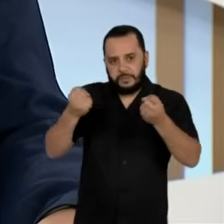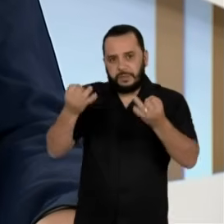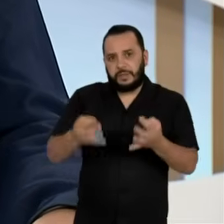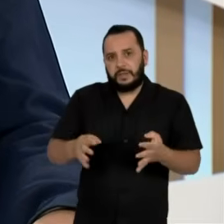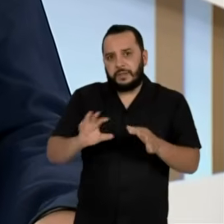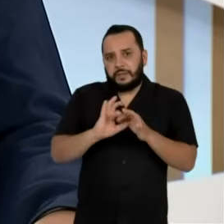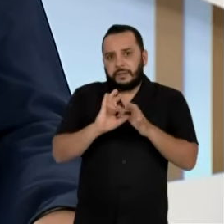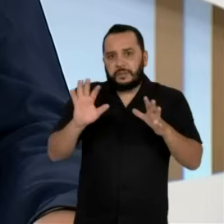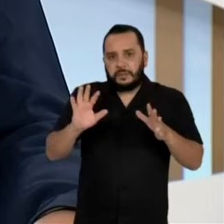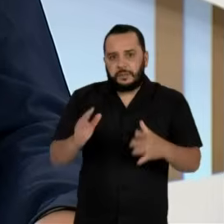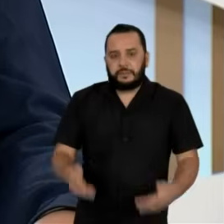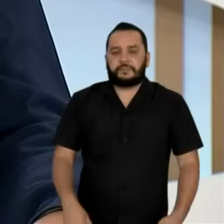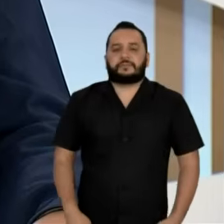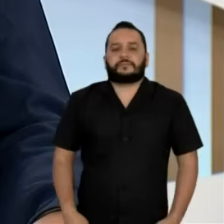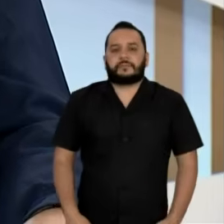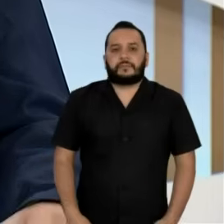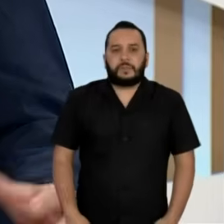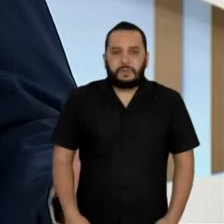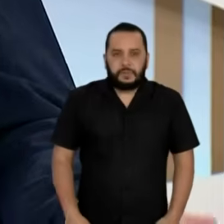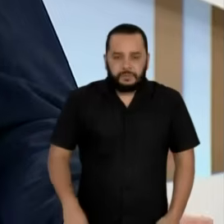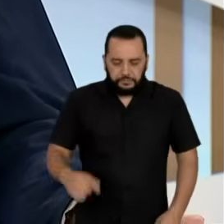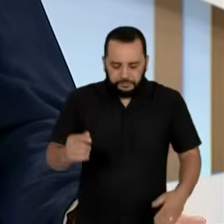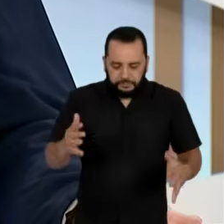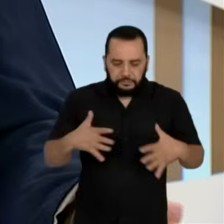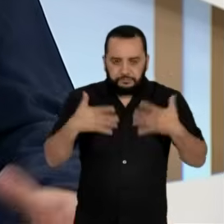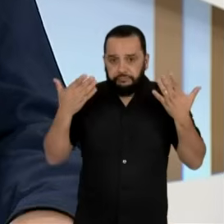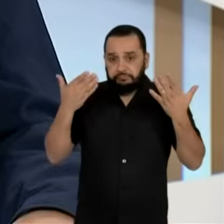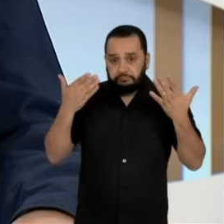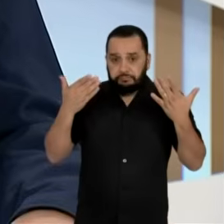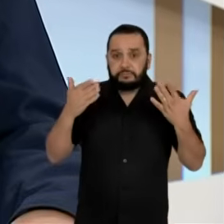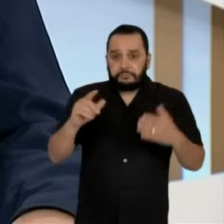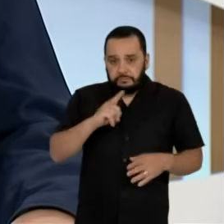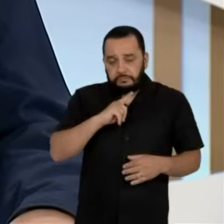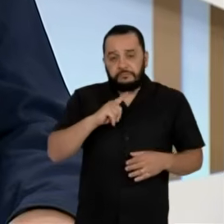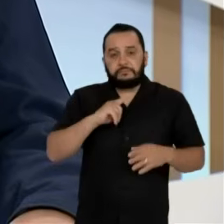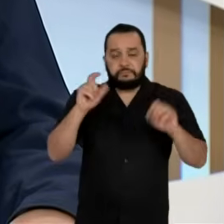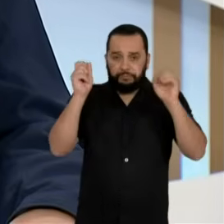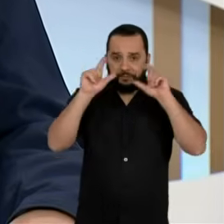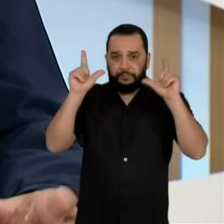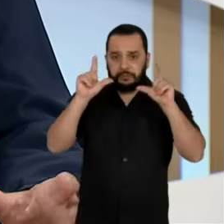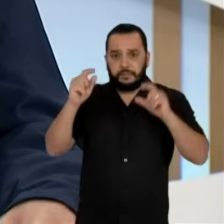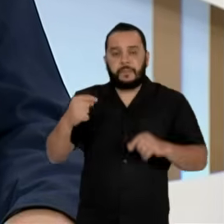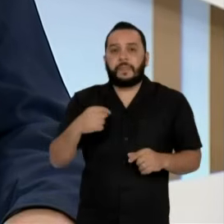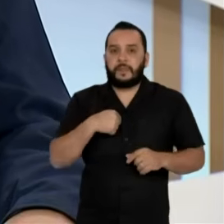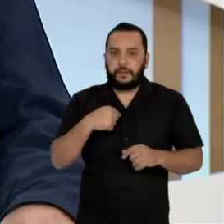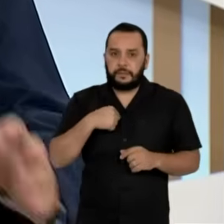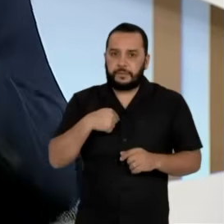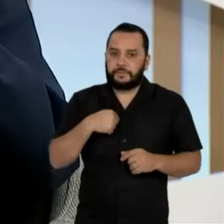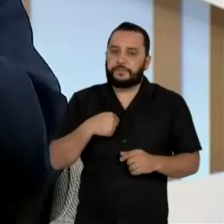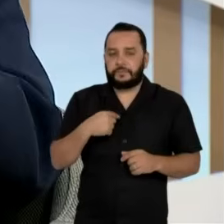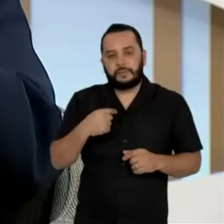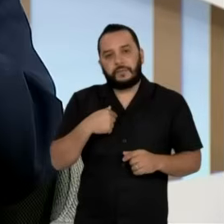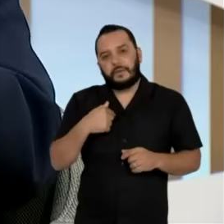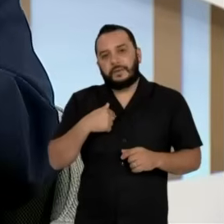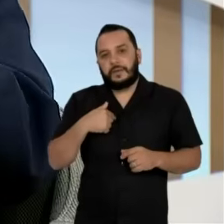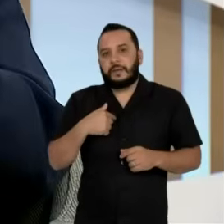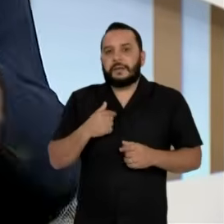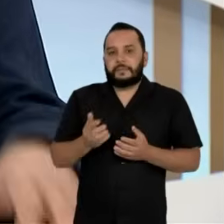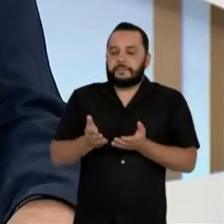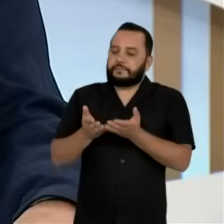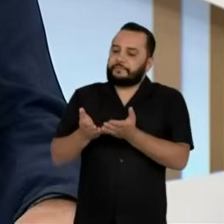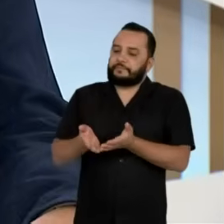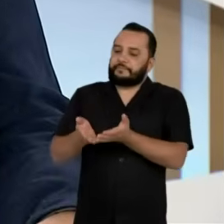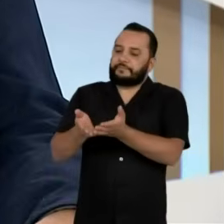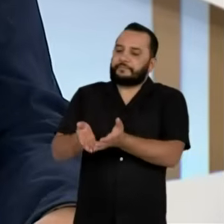disponível. Bom, a gente foi pego de surpresa, né? A gente estava lá, eu defini isso, que a gente estava lá no nosso barco, com Saúde e